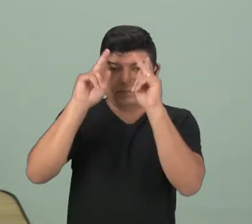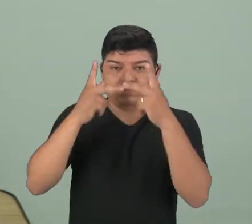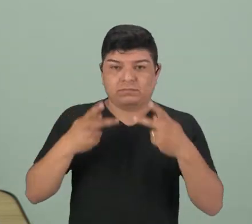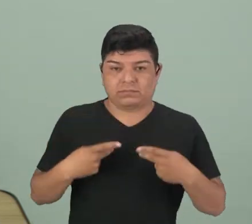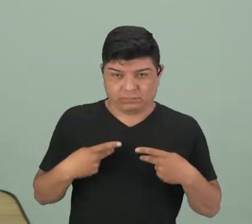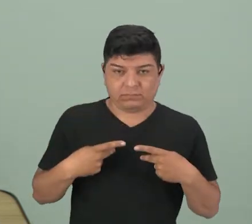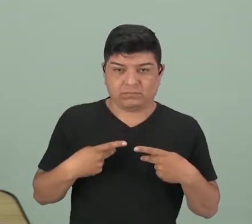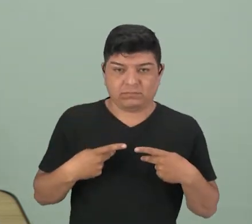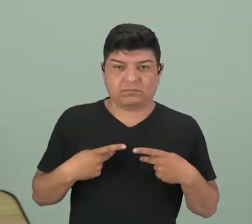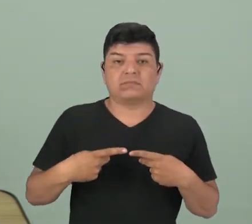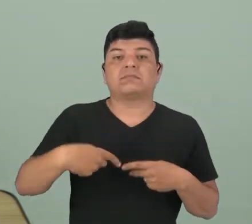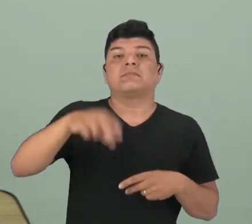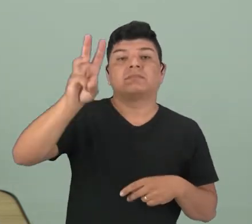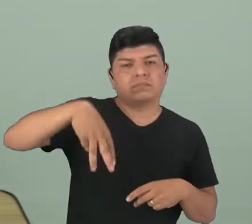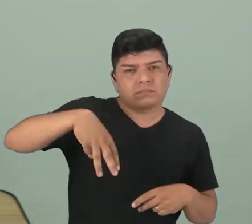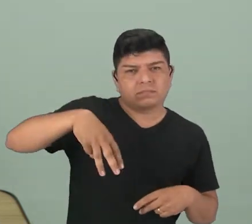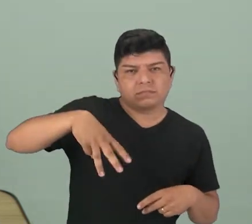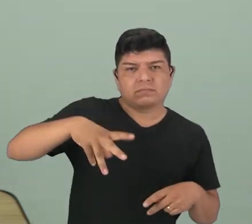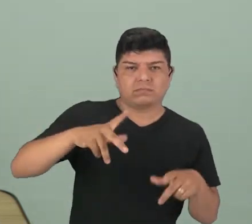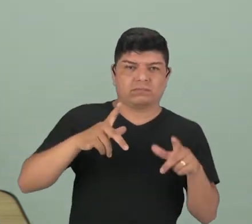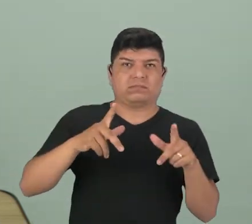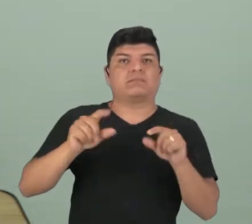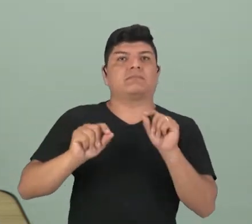os nômades e os